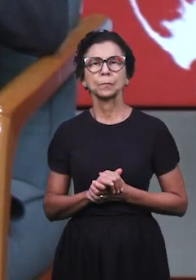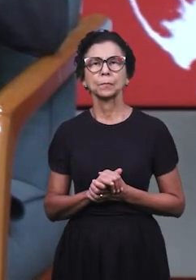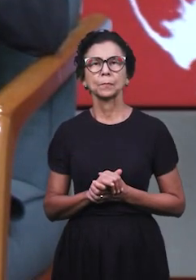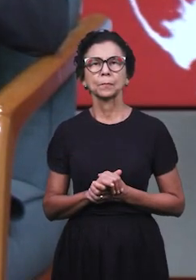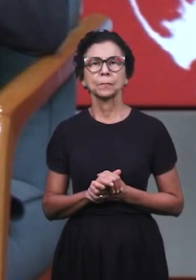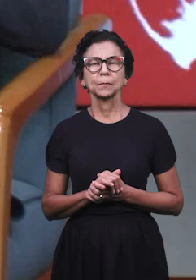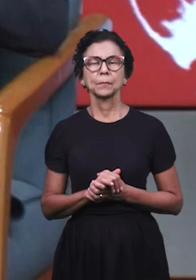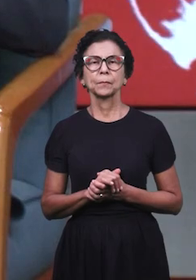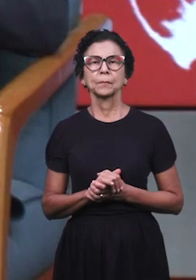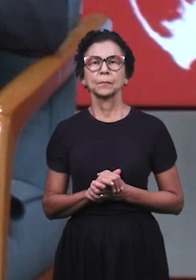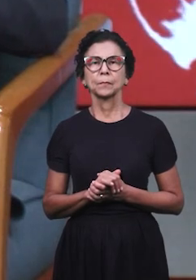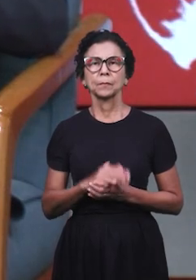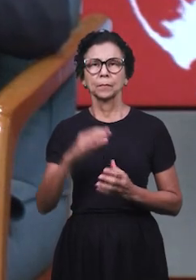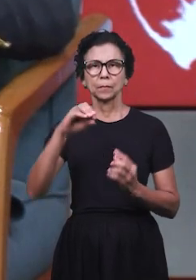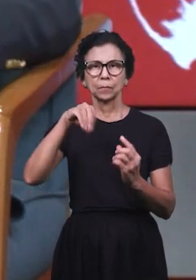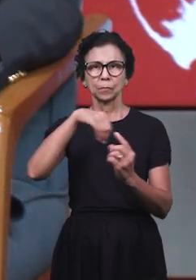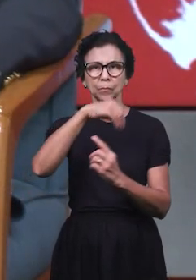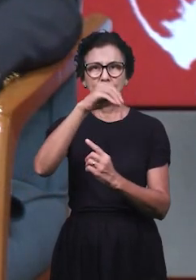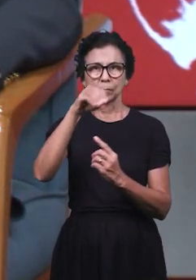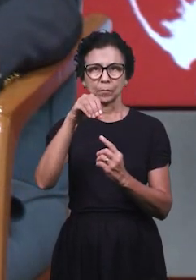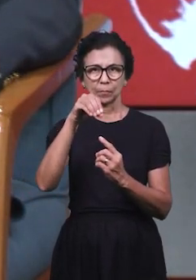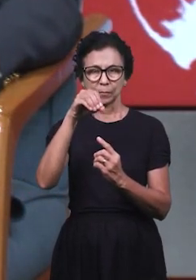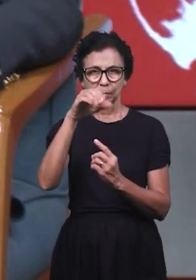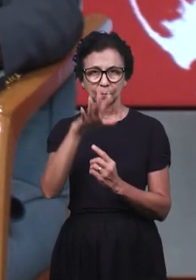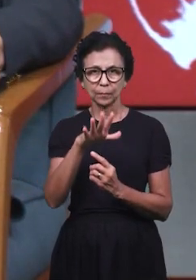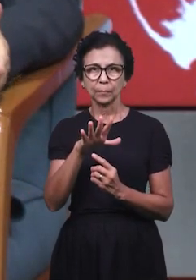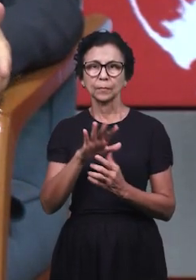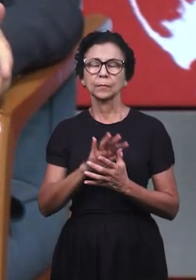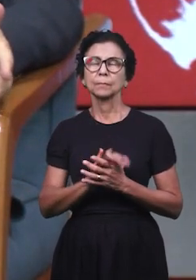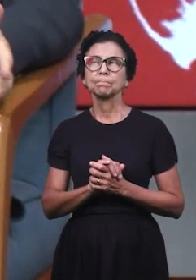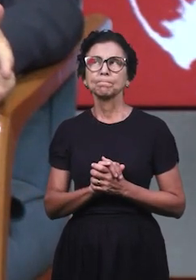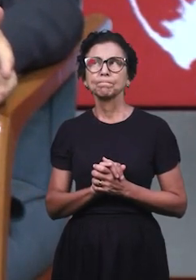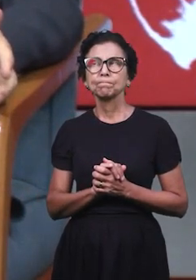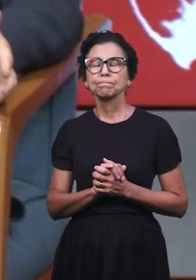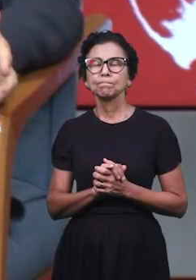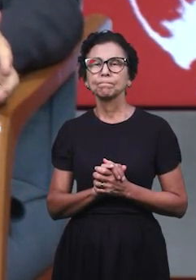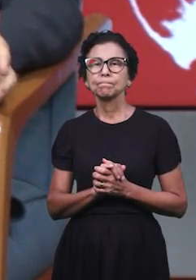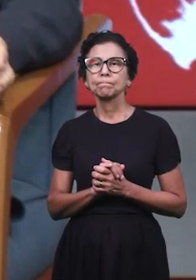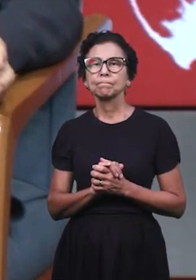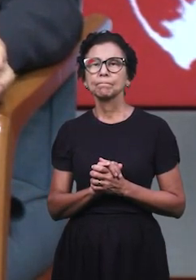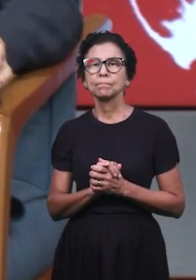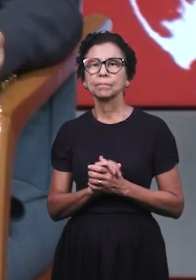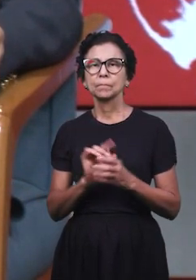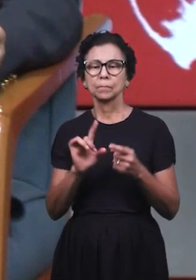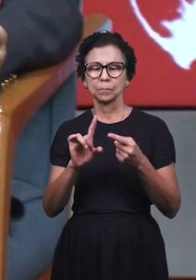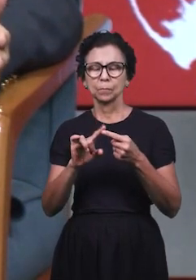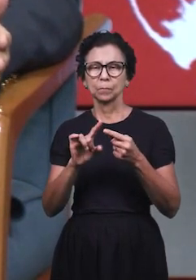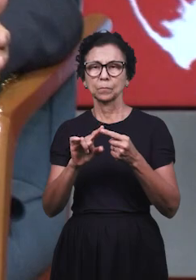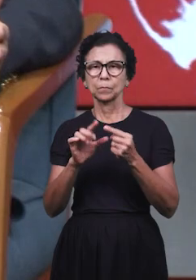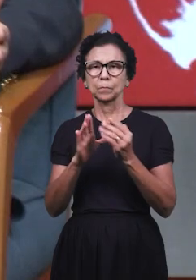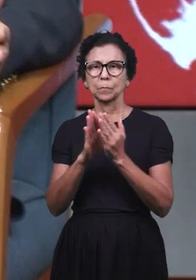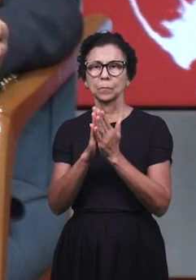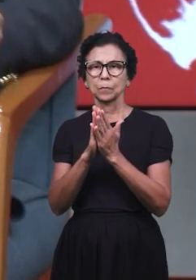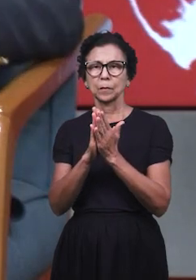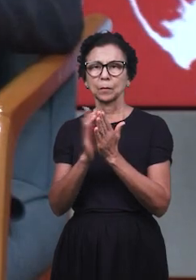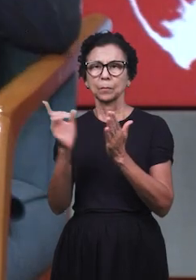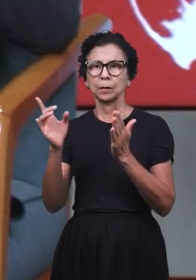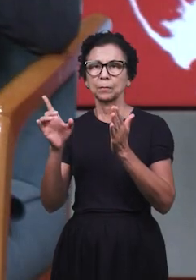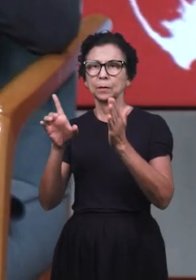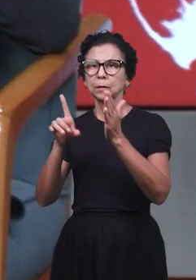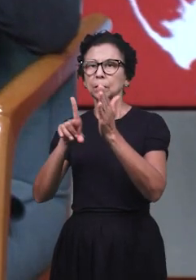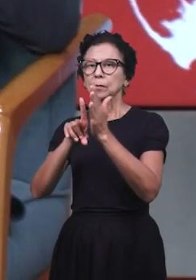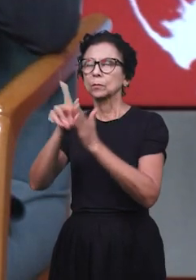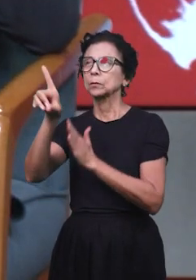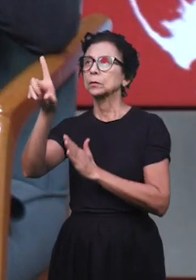da graça sobre a consulta à palavra? Ah, mas a consulta à palavra é uma coisa mística,